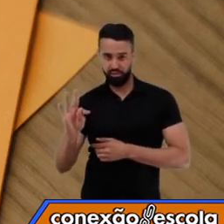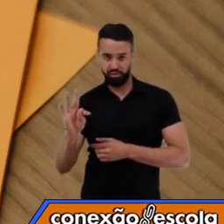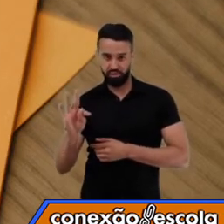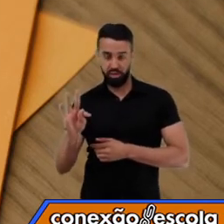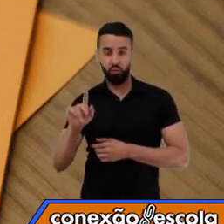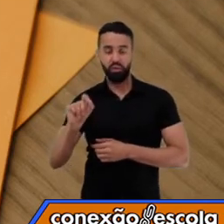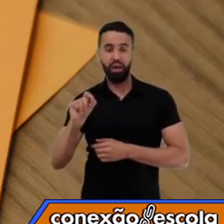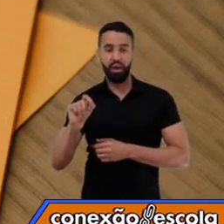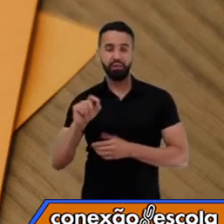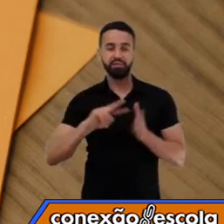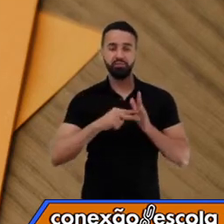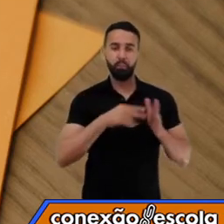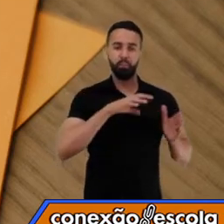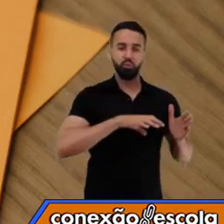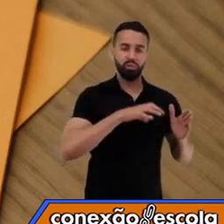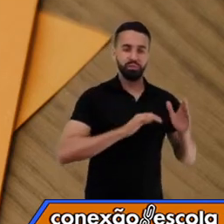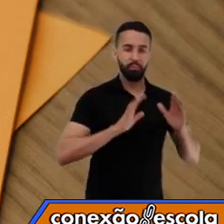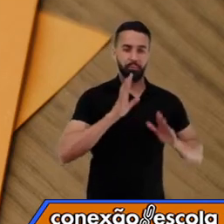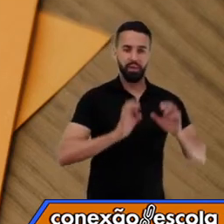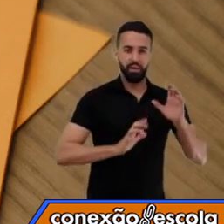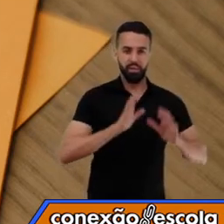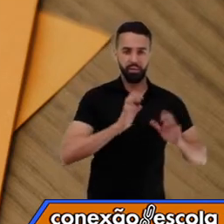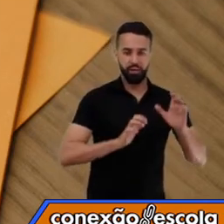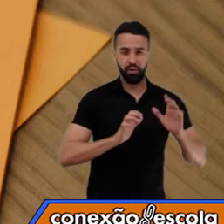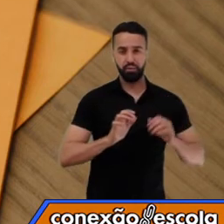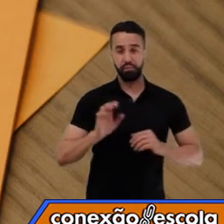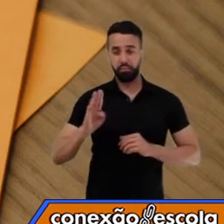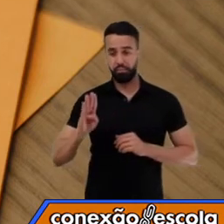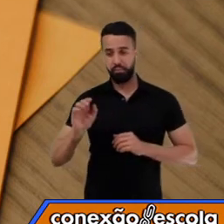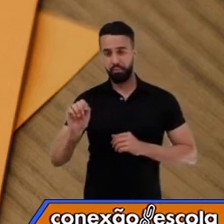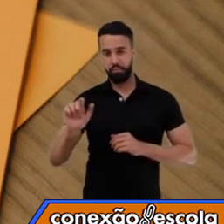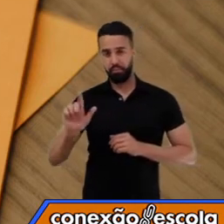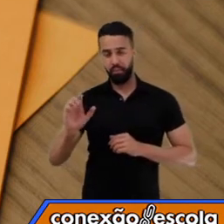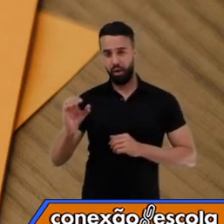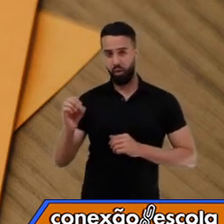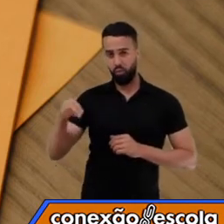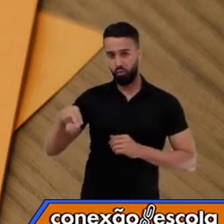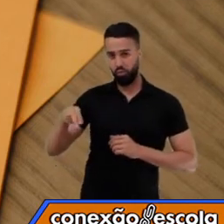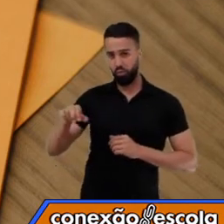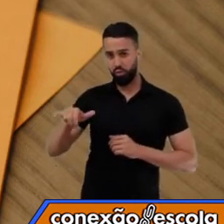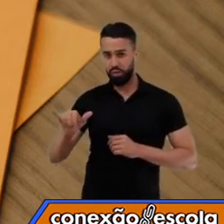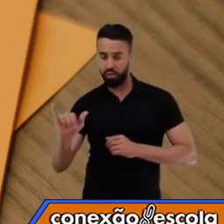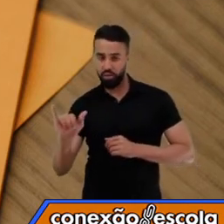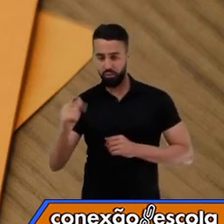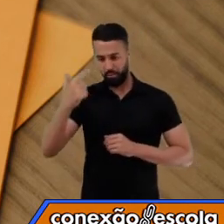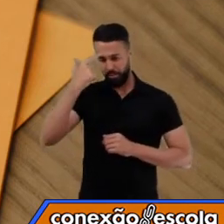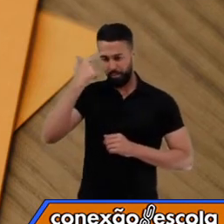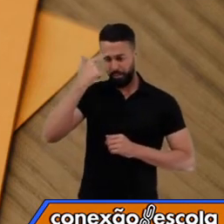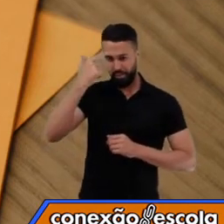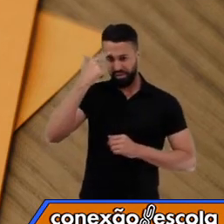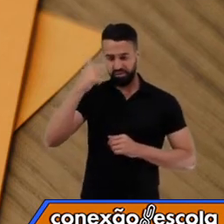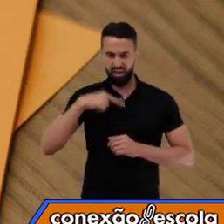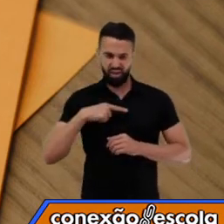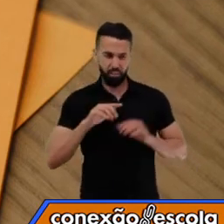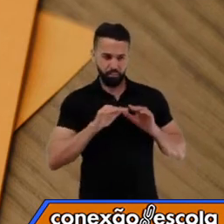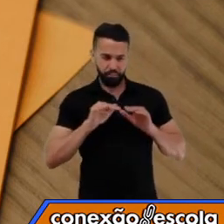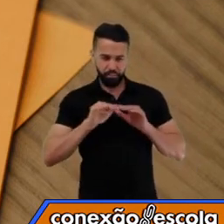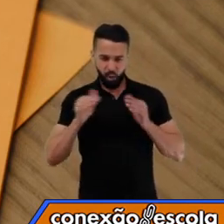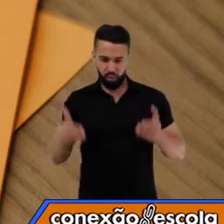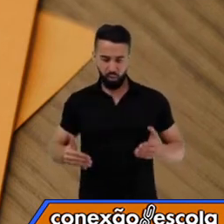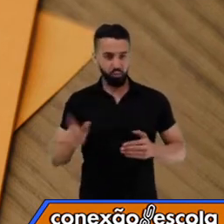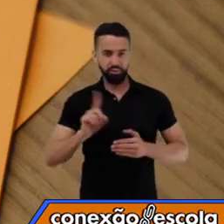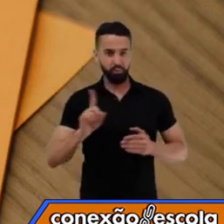é é briga discussão balcony King em português Você acharia que é balcão não é